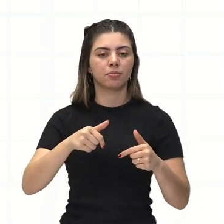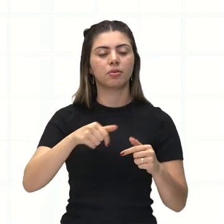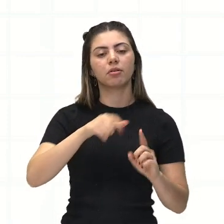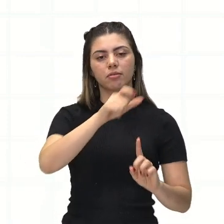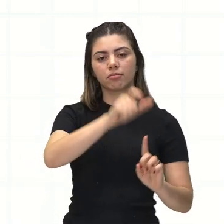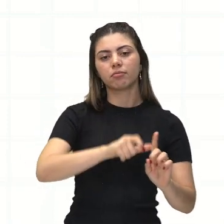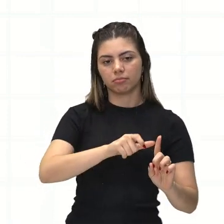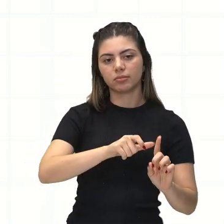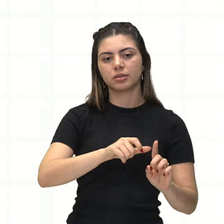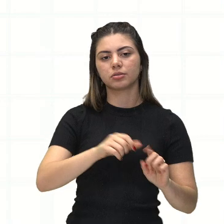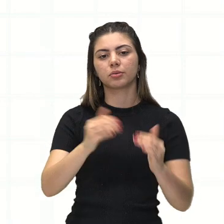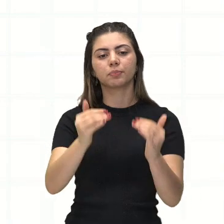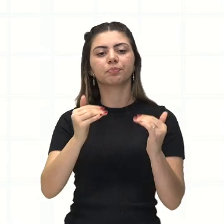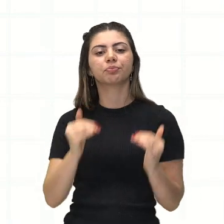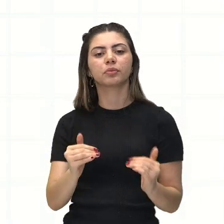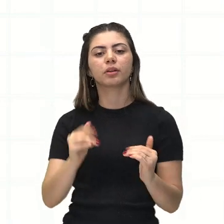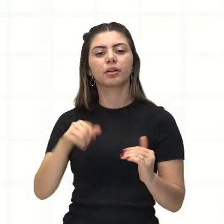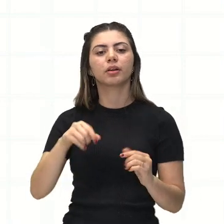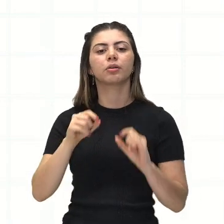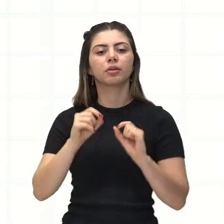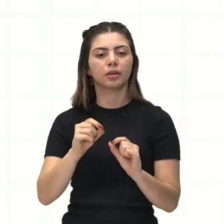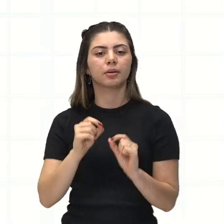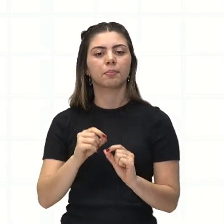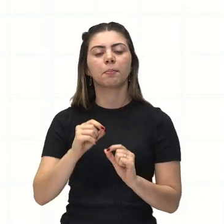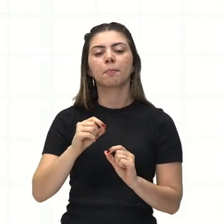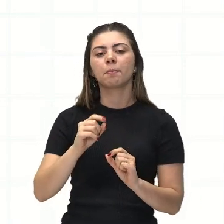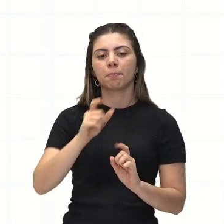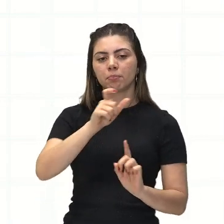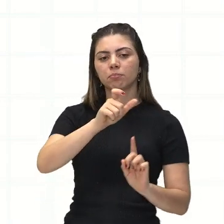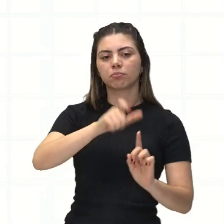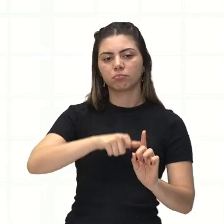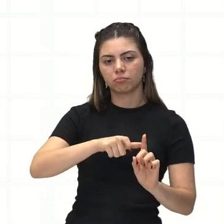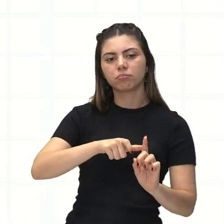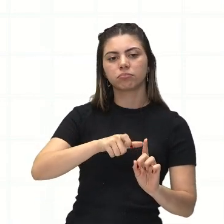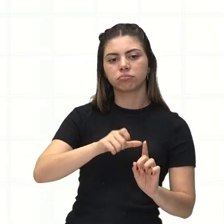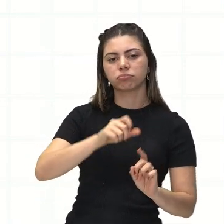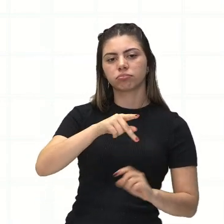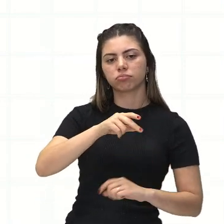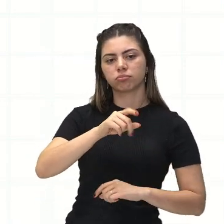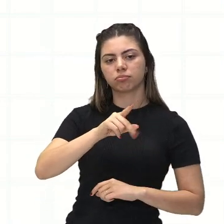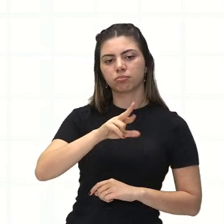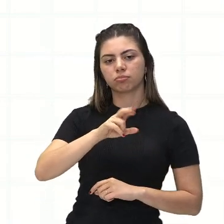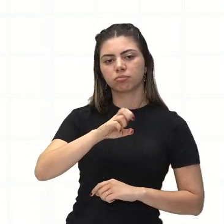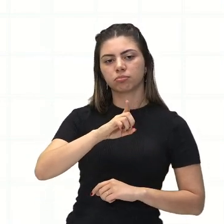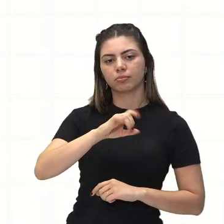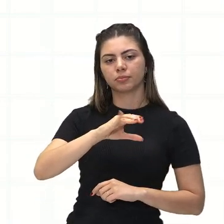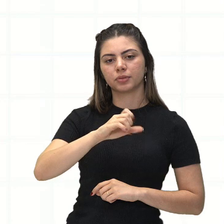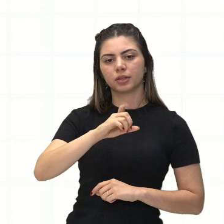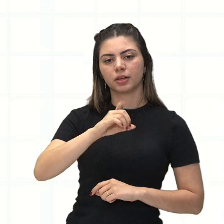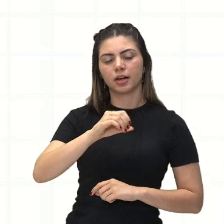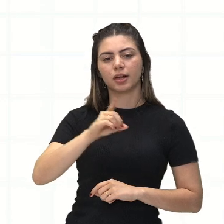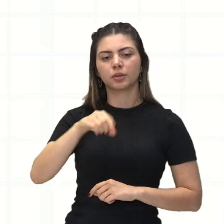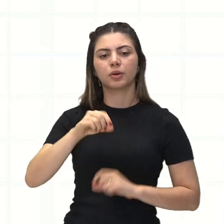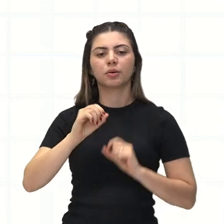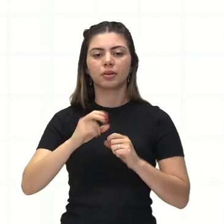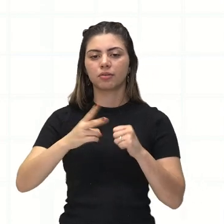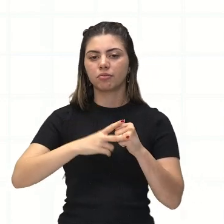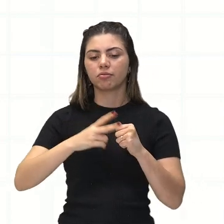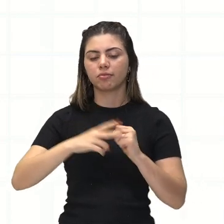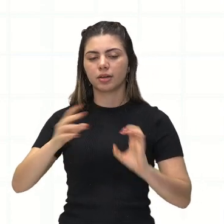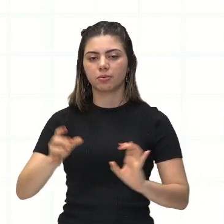atribuir qualidade ao sujeito, geralmente intermediado por um verbo de